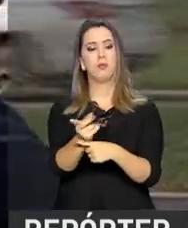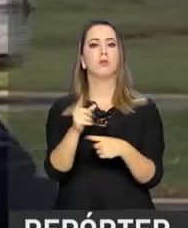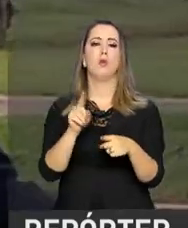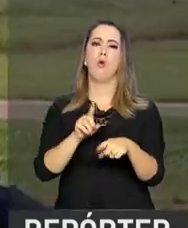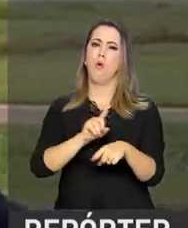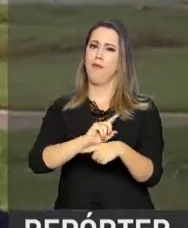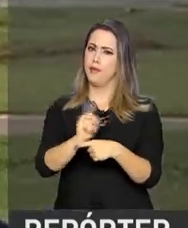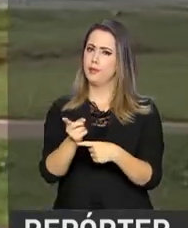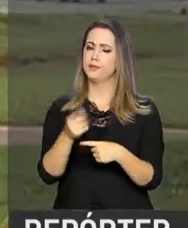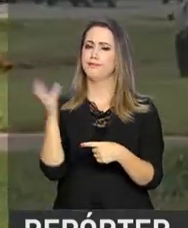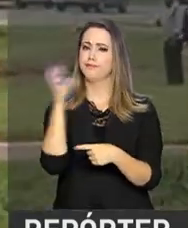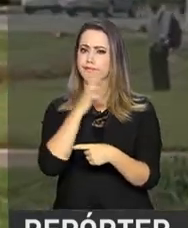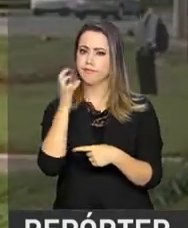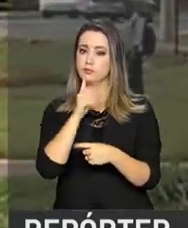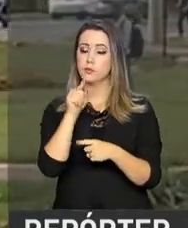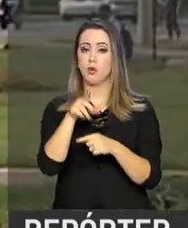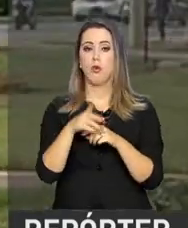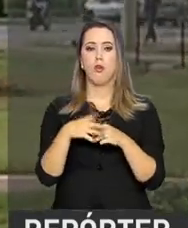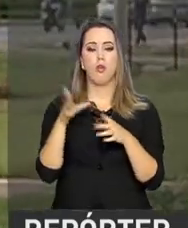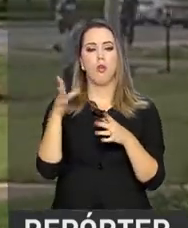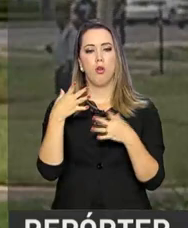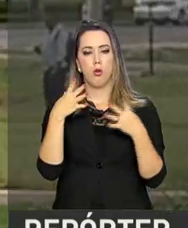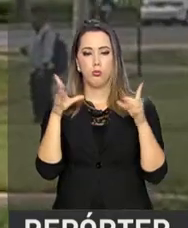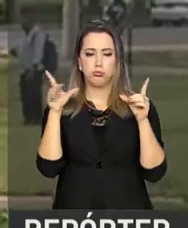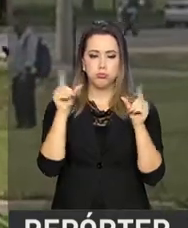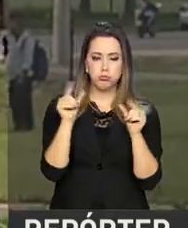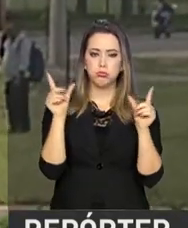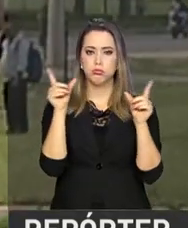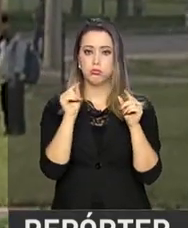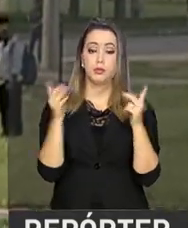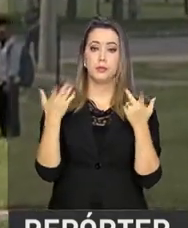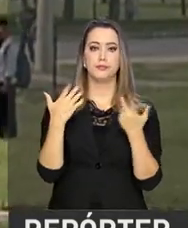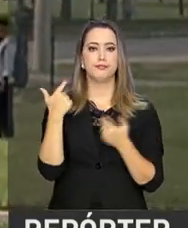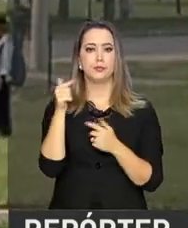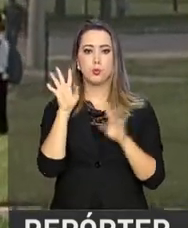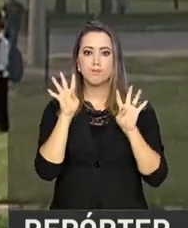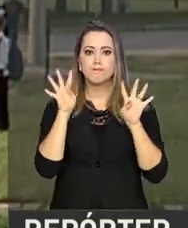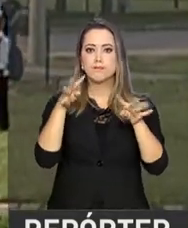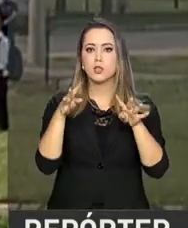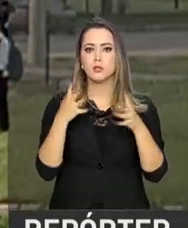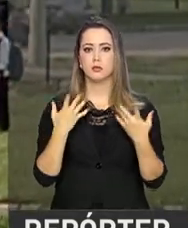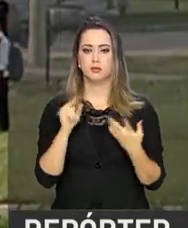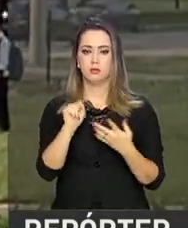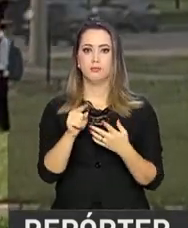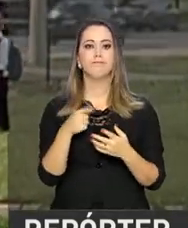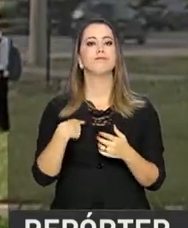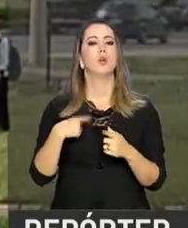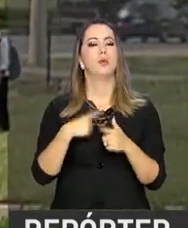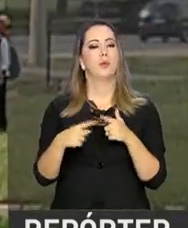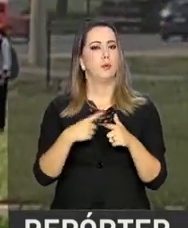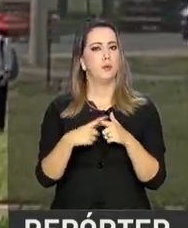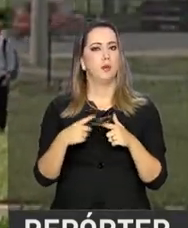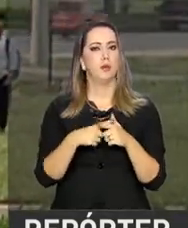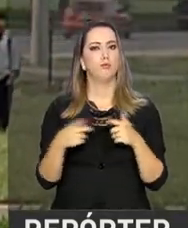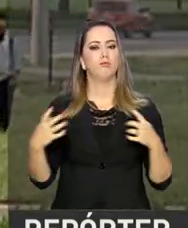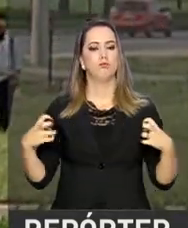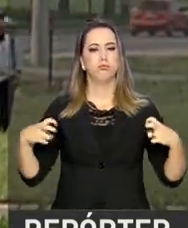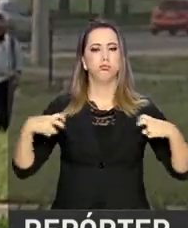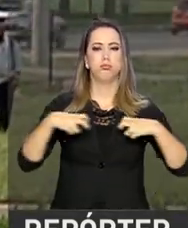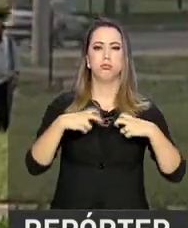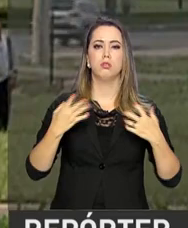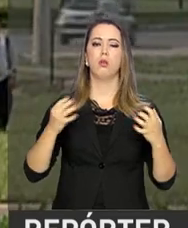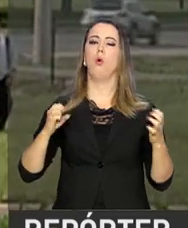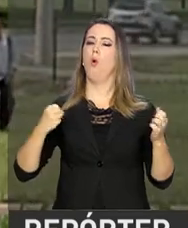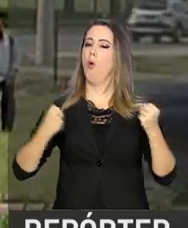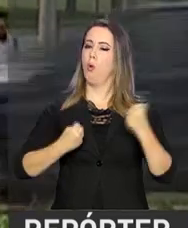momento e a falta de atenção, elas figuram como as principais causas dos acidentes, principalmente dos acidentes graves. Então é muito importante, a